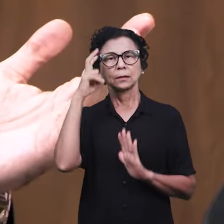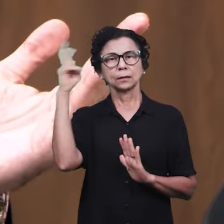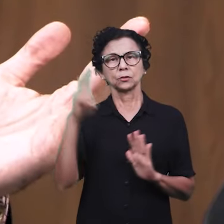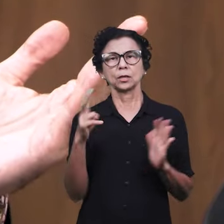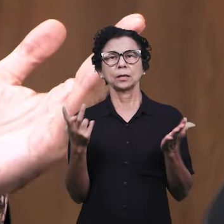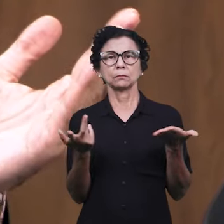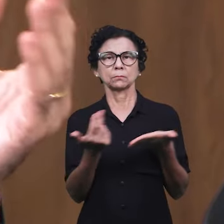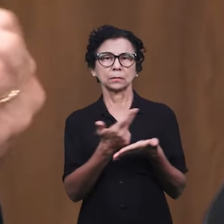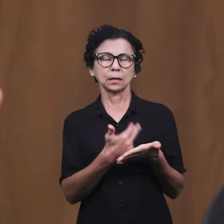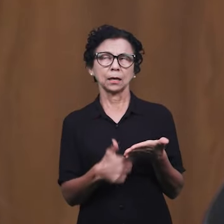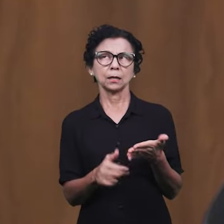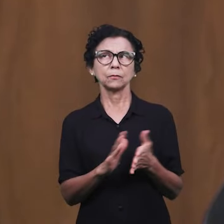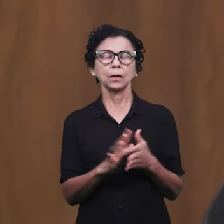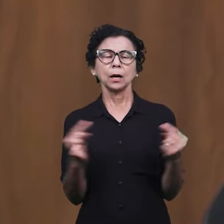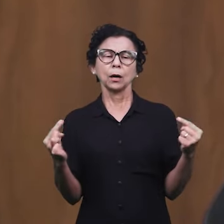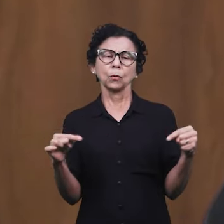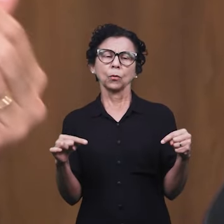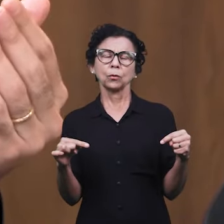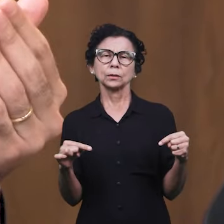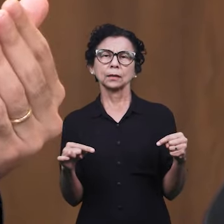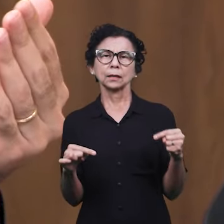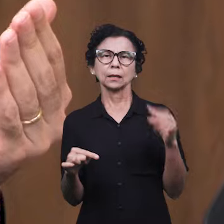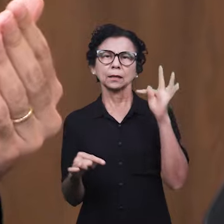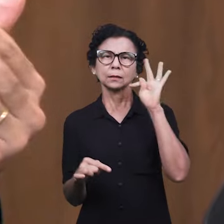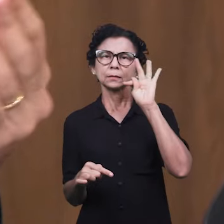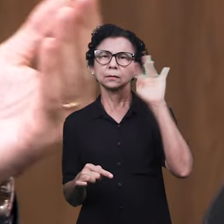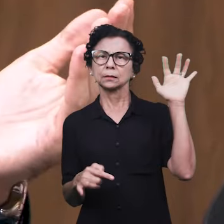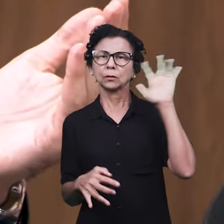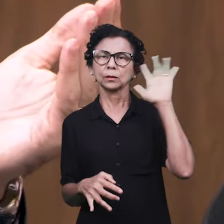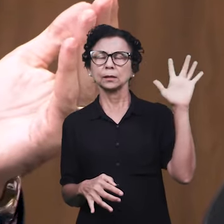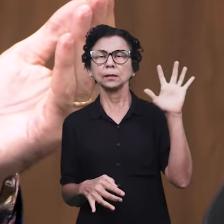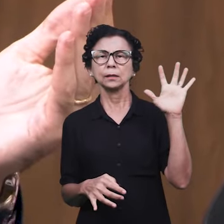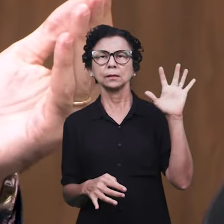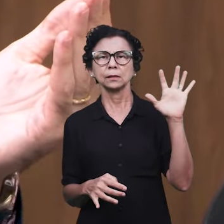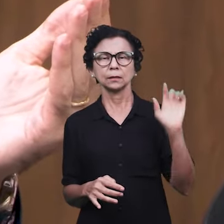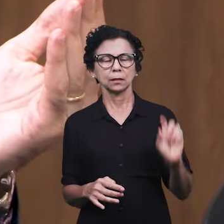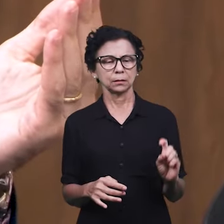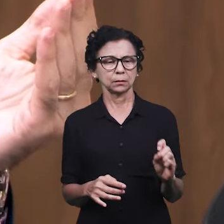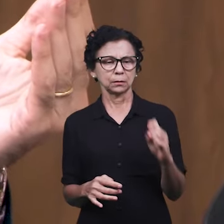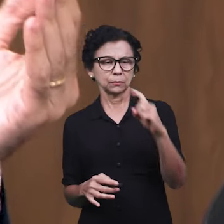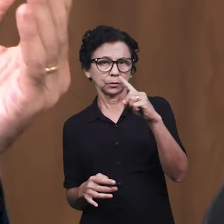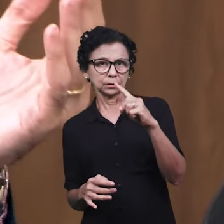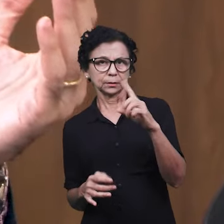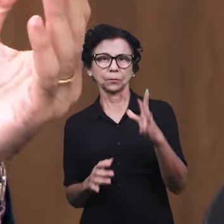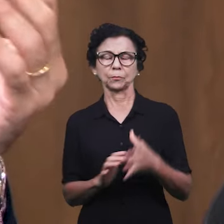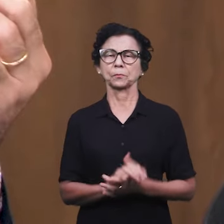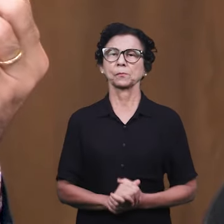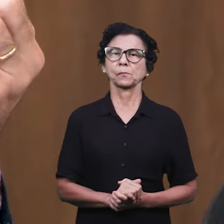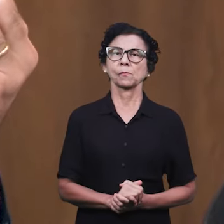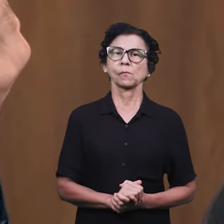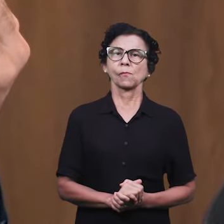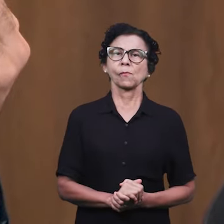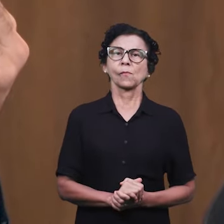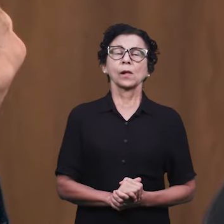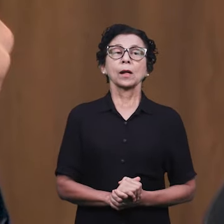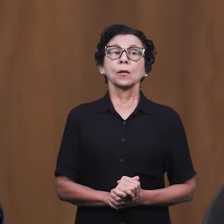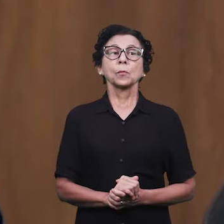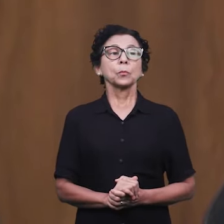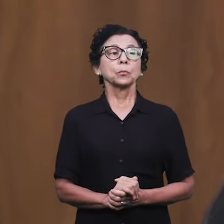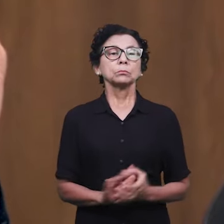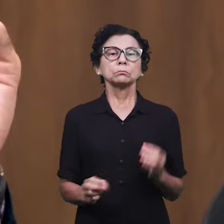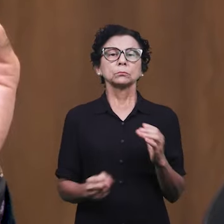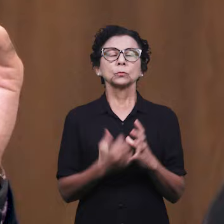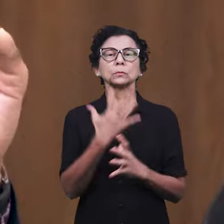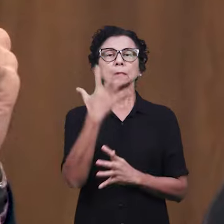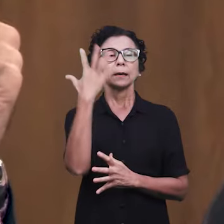evolução. Porque como nós conversamos até nos episódios anteriores, a evolução das espécies ela vai estar